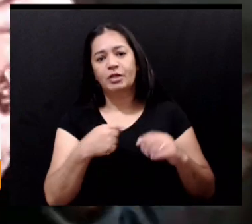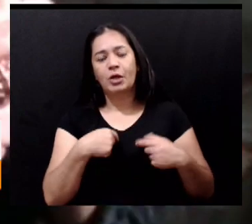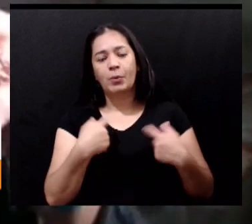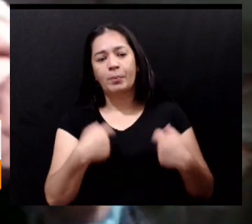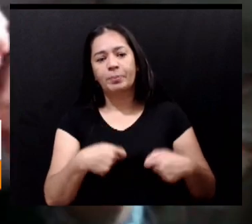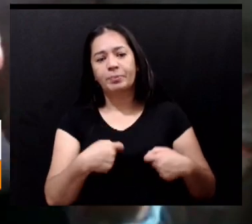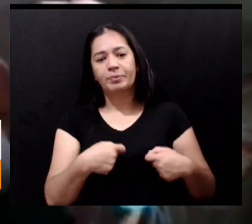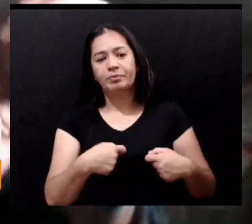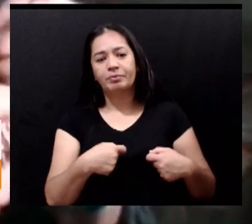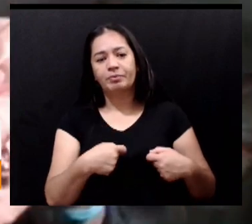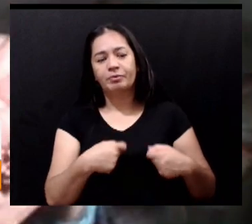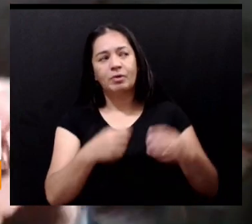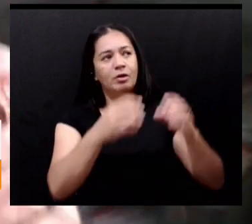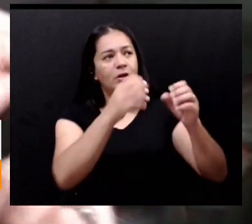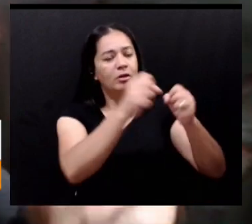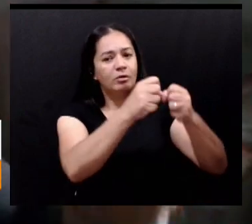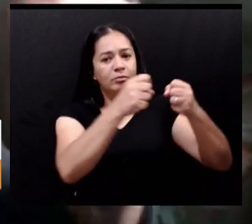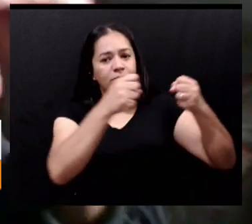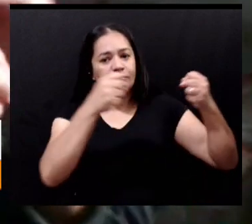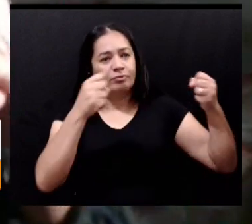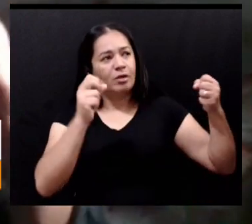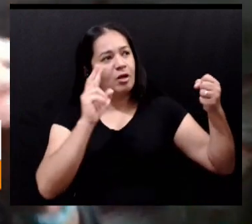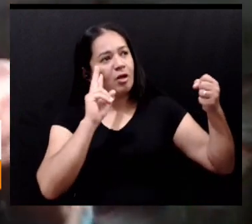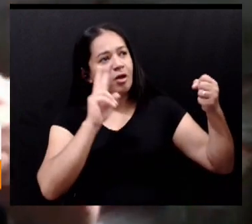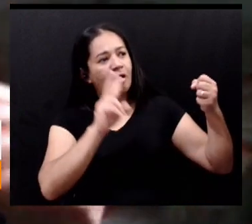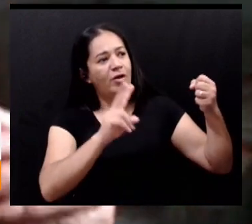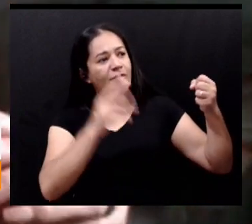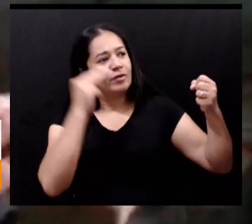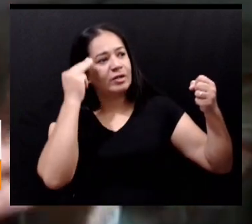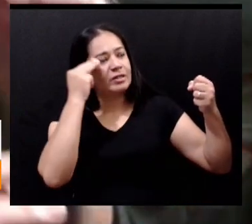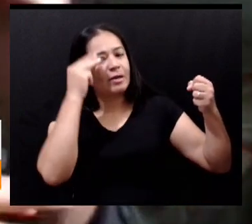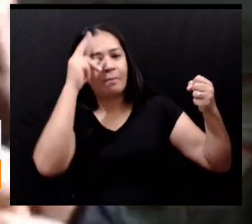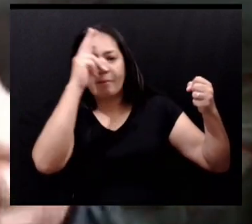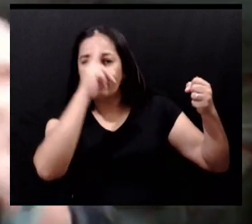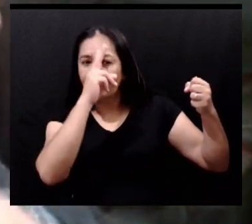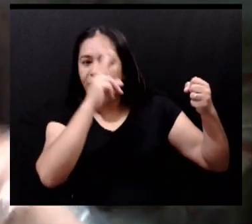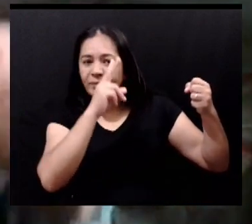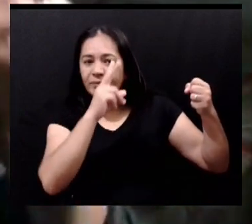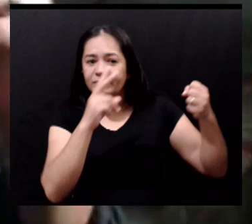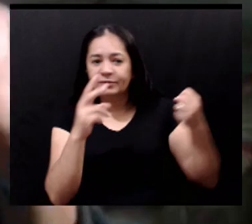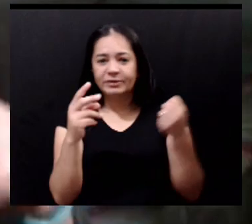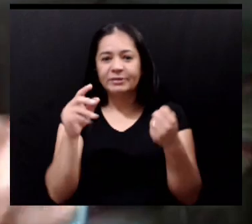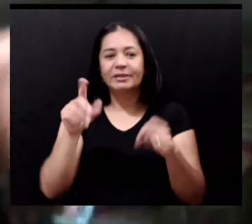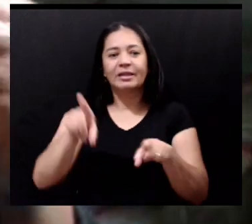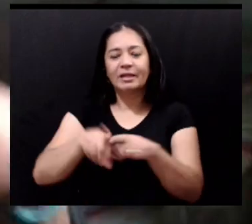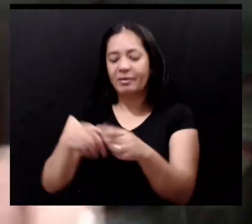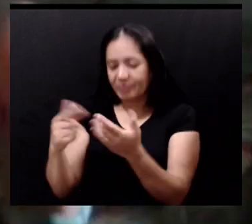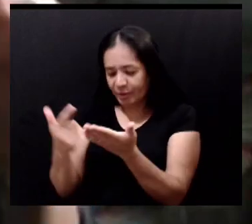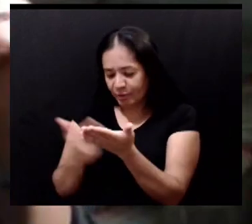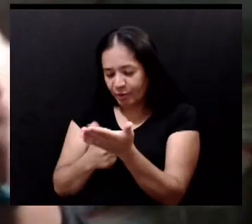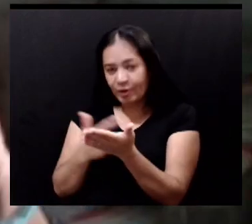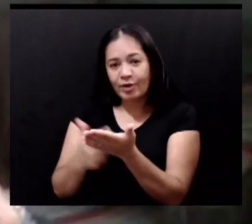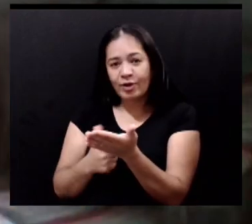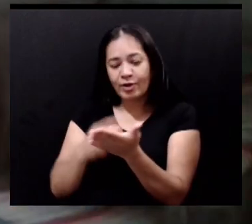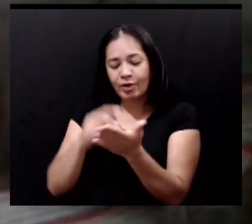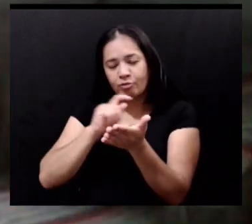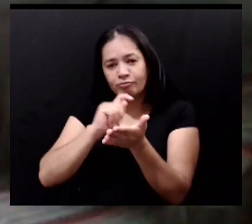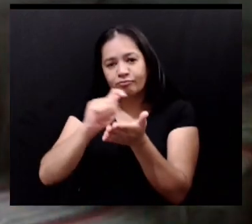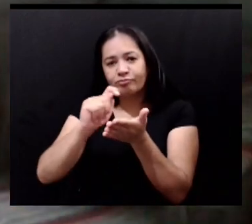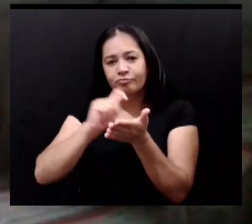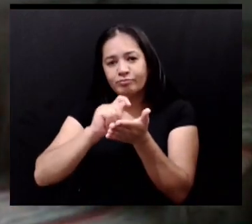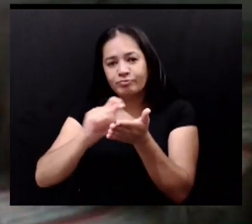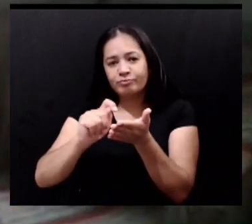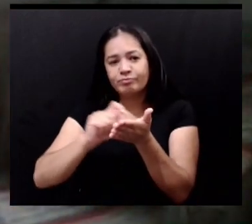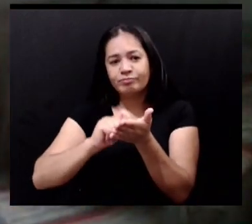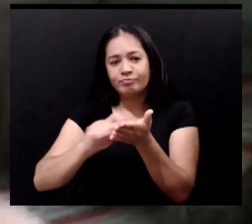armário, reviver as minhas memórias, eu vou lá no caderno terapêutico, eu anoto, eu escrevo, eu busco